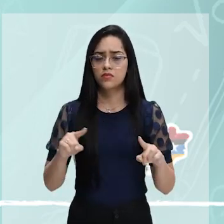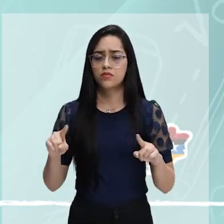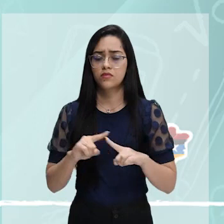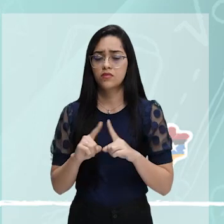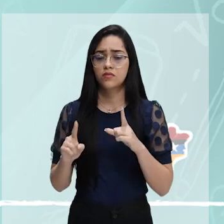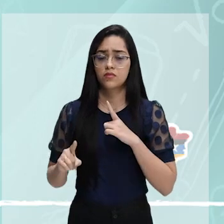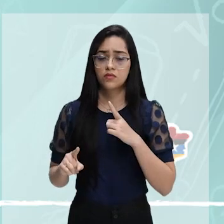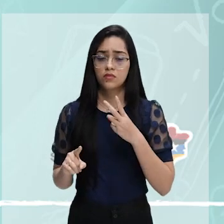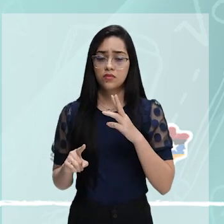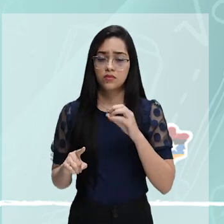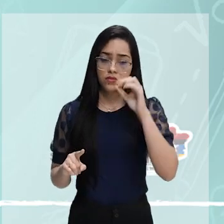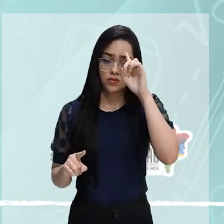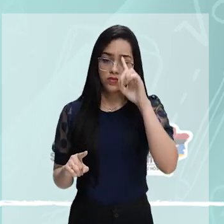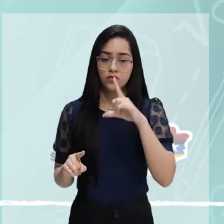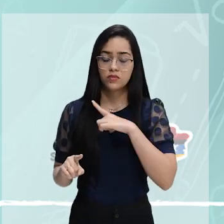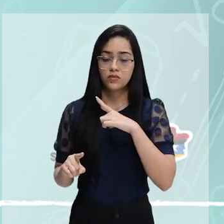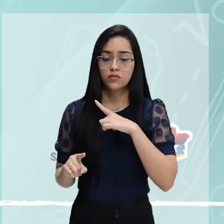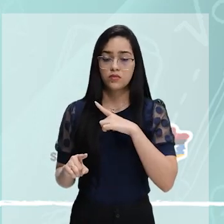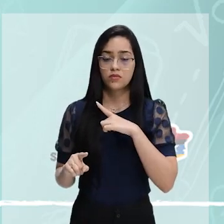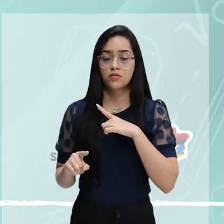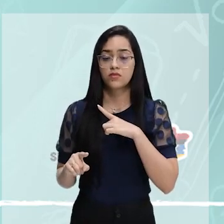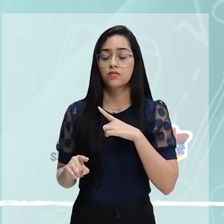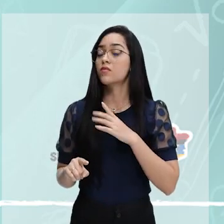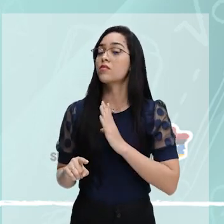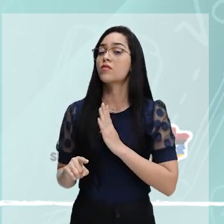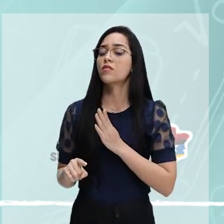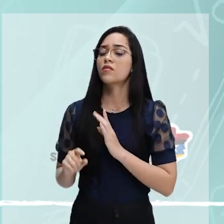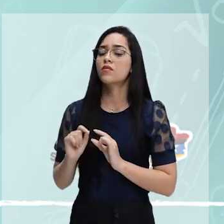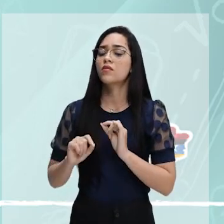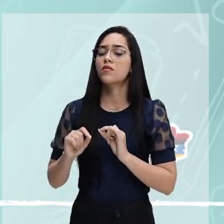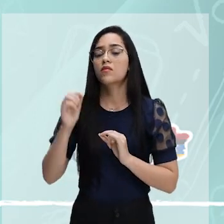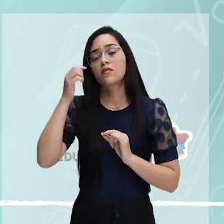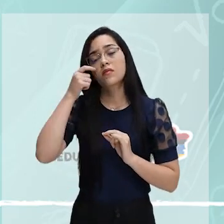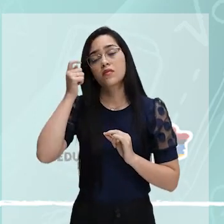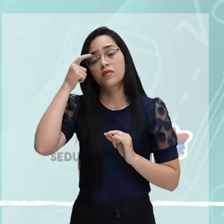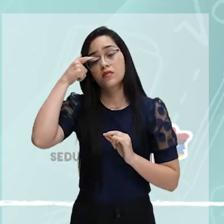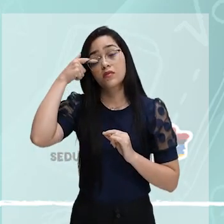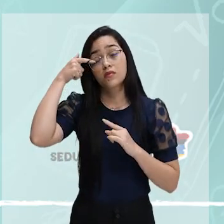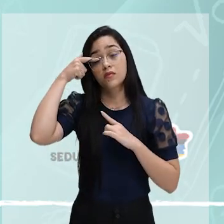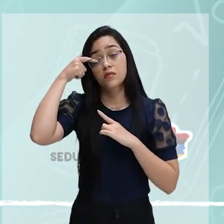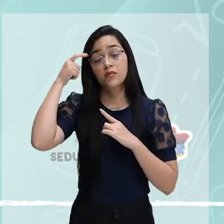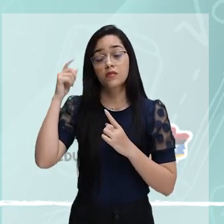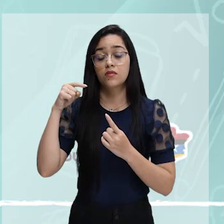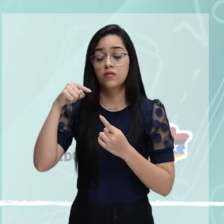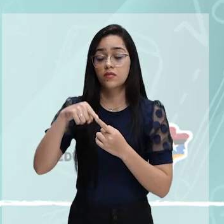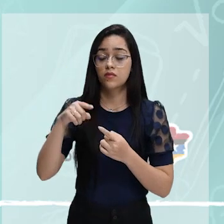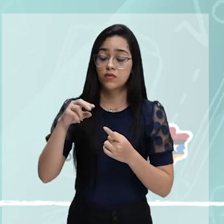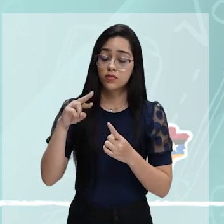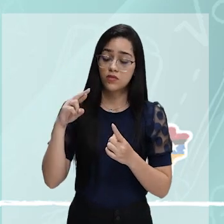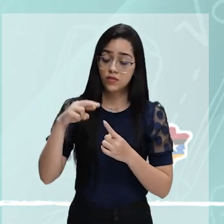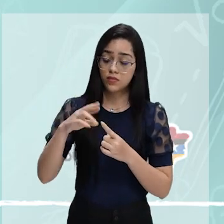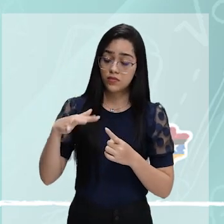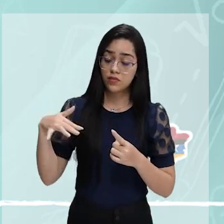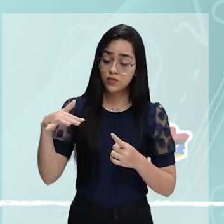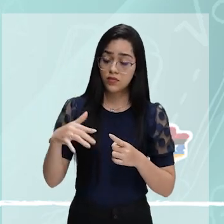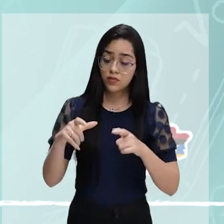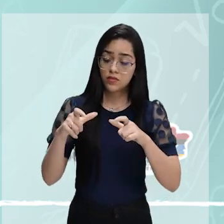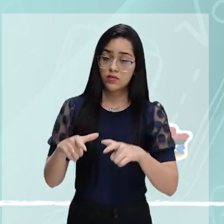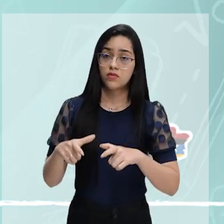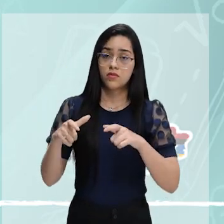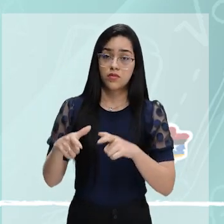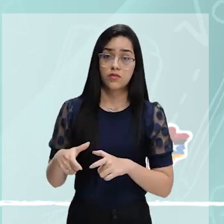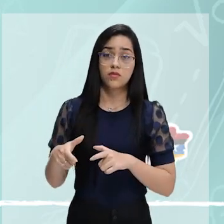gastou 30 dias para se deslocar ao coração de Marcela. Então, eu tenho aí uma referência de espaço, que é o lugar,